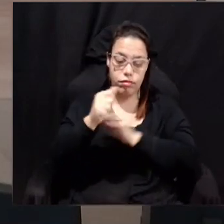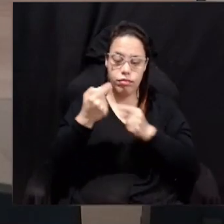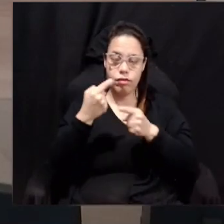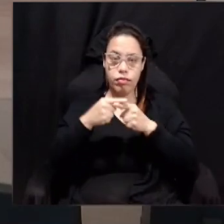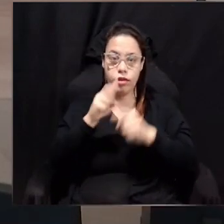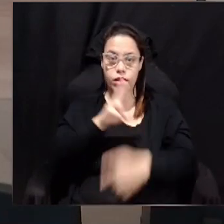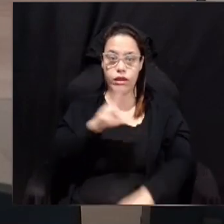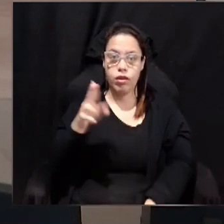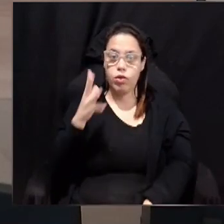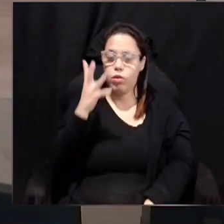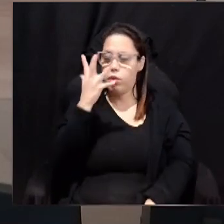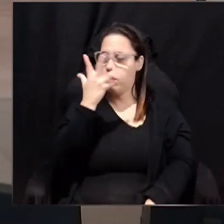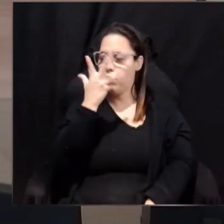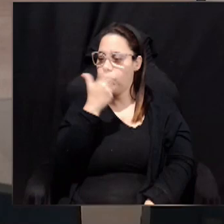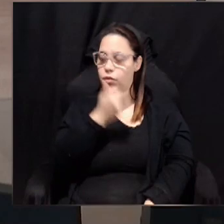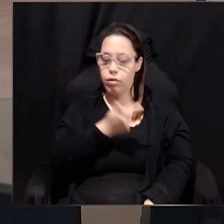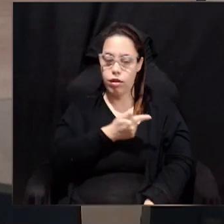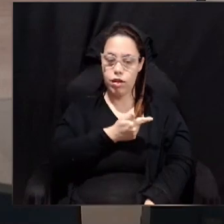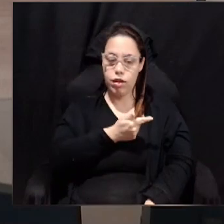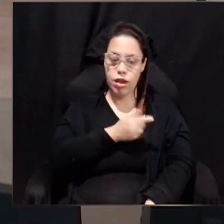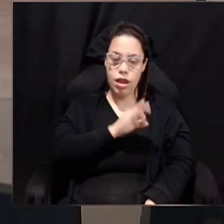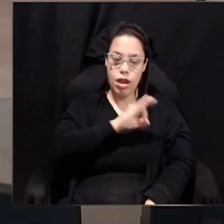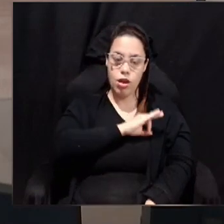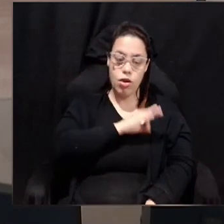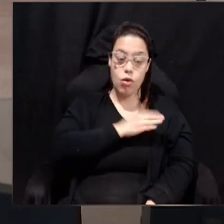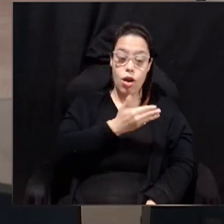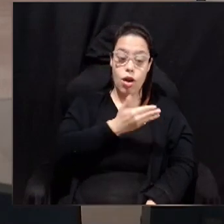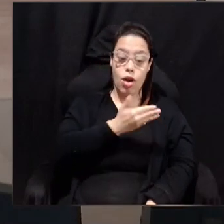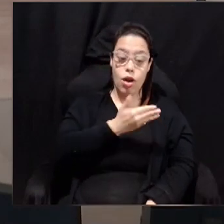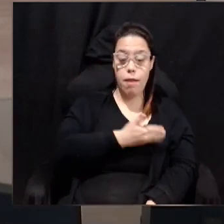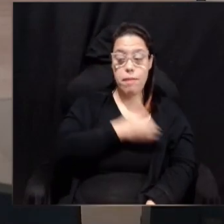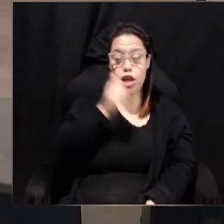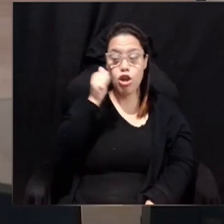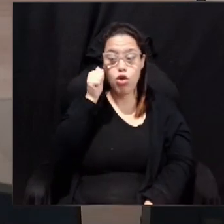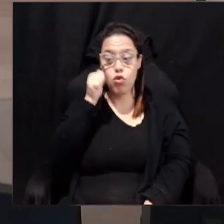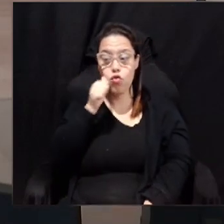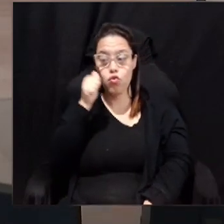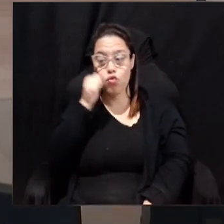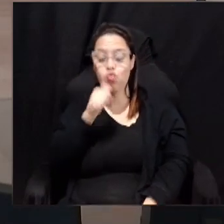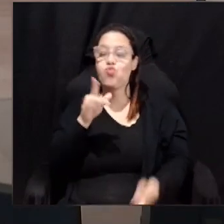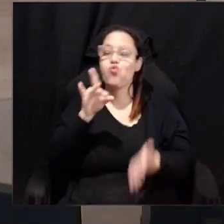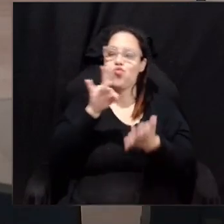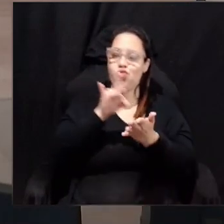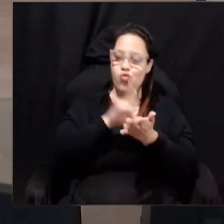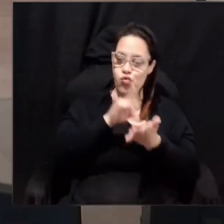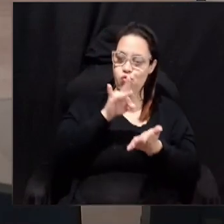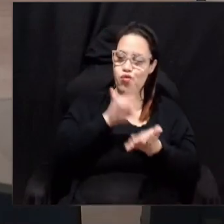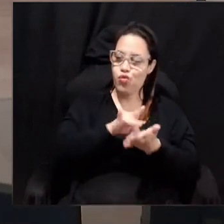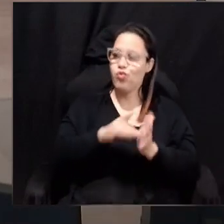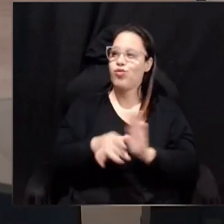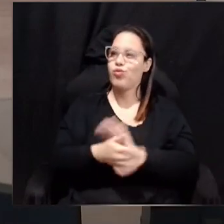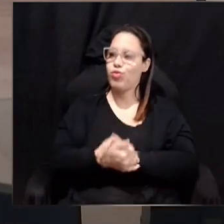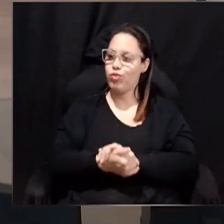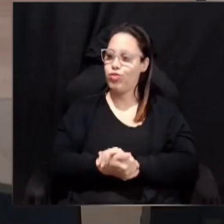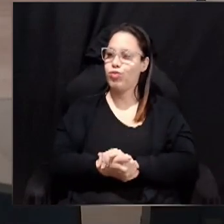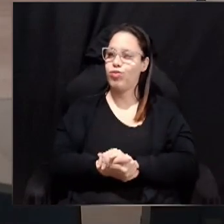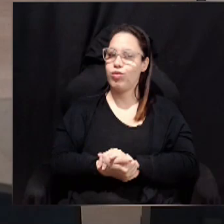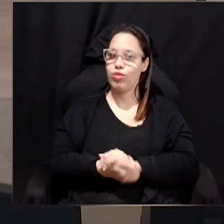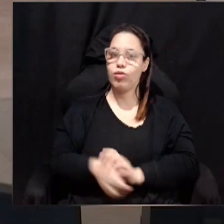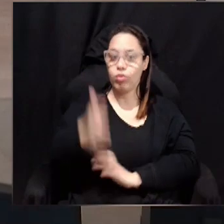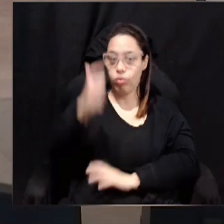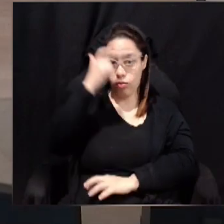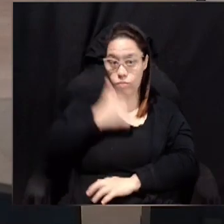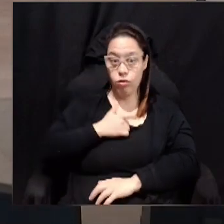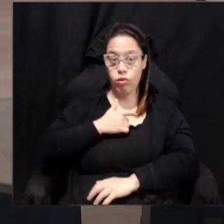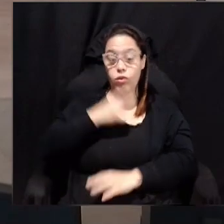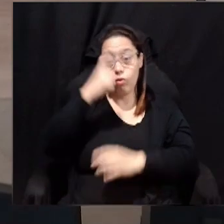bonito, Guarda Amigo da Mulher, que é verdade mesmo, porque eu sou uma vítima